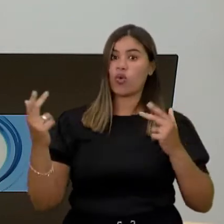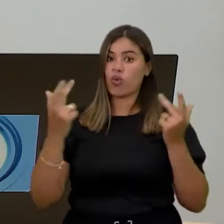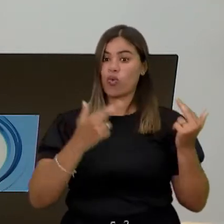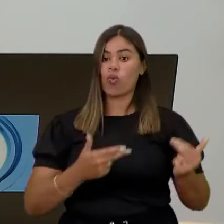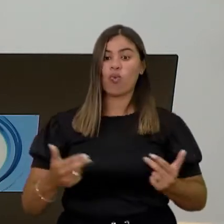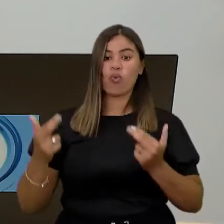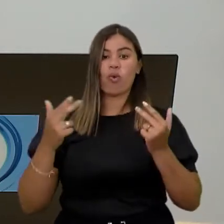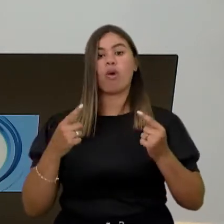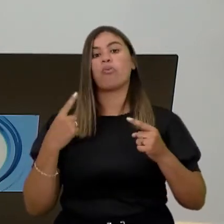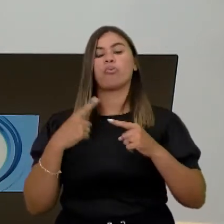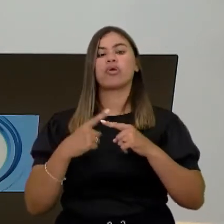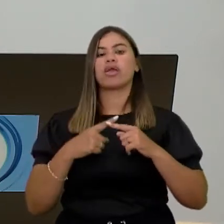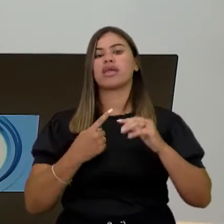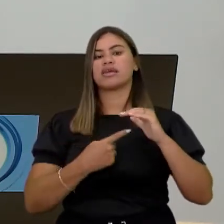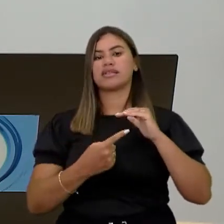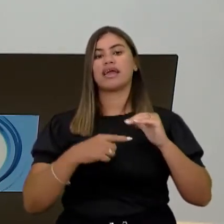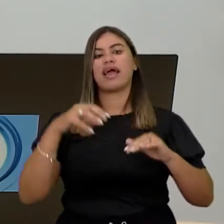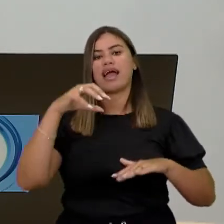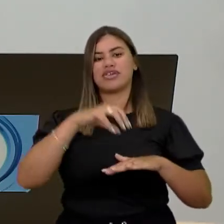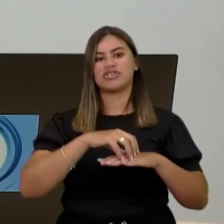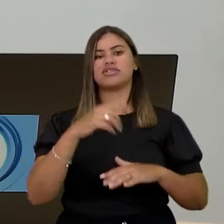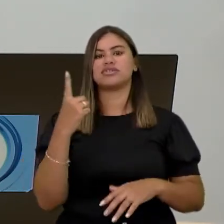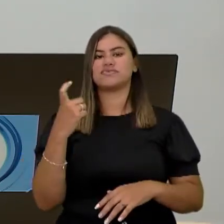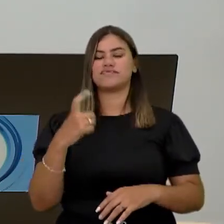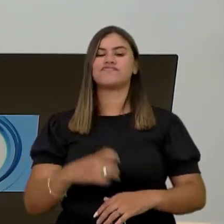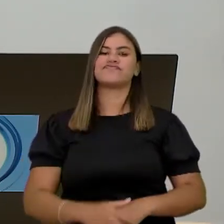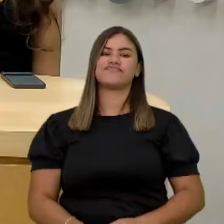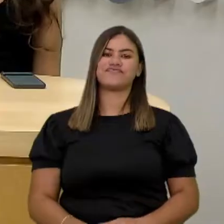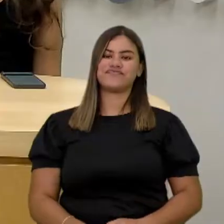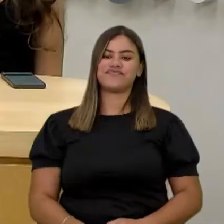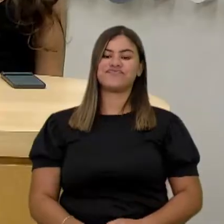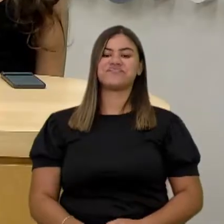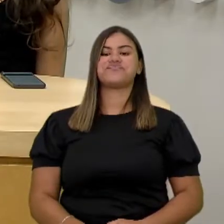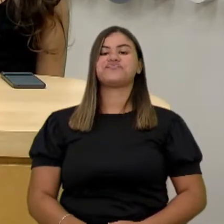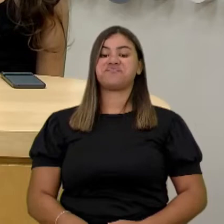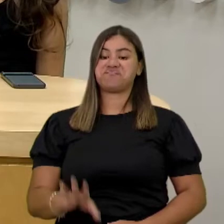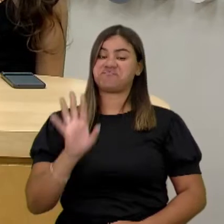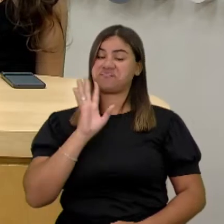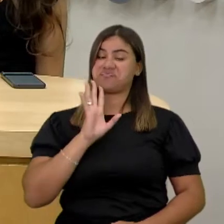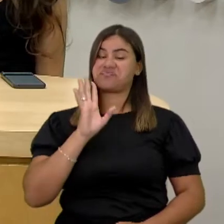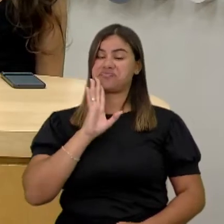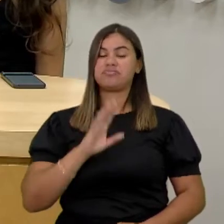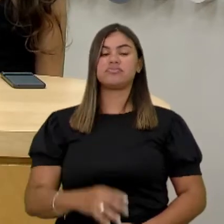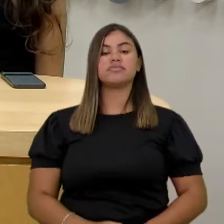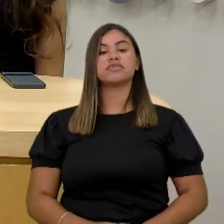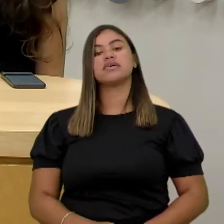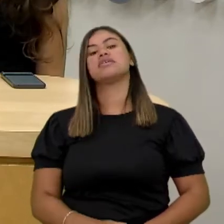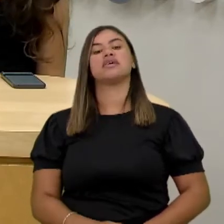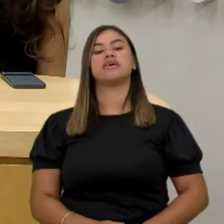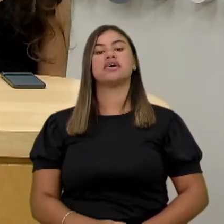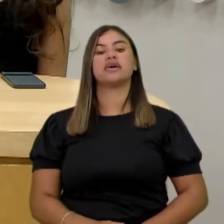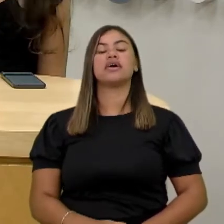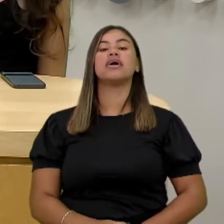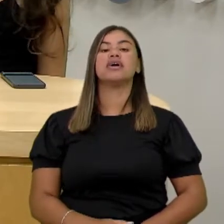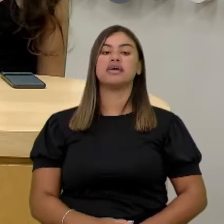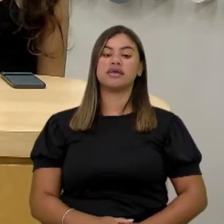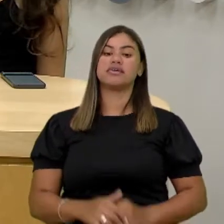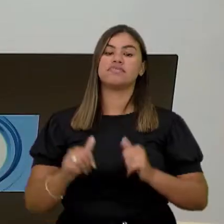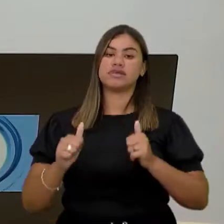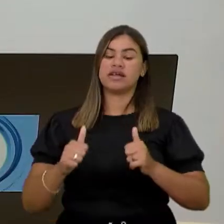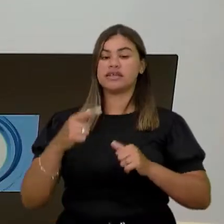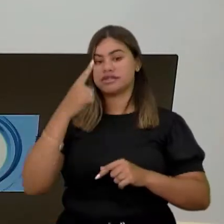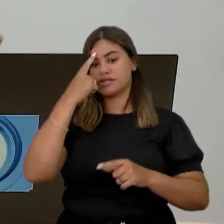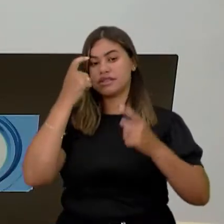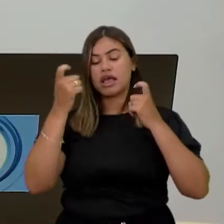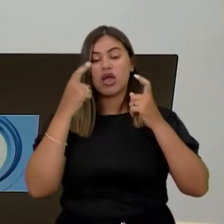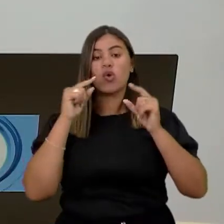elas são clientes da mesma agência de notícias. Interessante, né? Vamos aprofundar isso aí. Exato, a ideia é essa, professor. Então, por que eu te